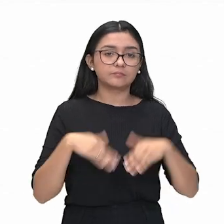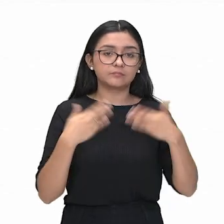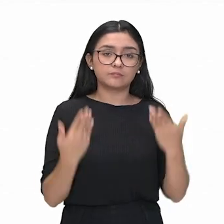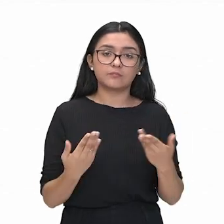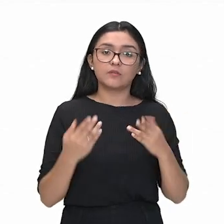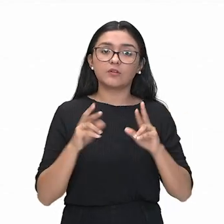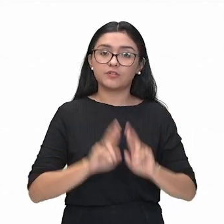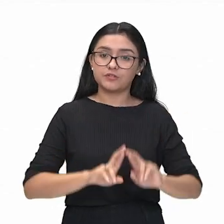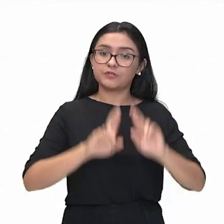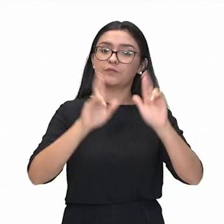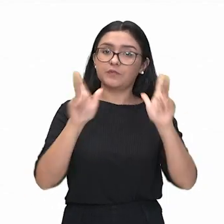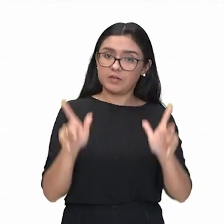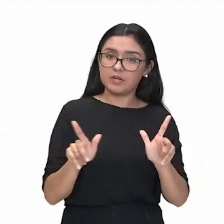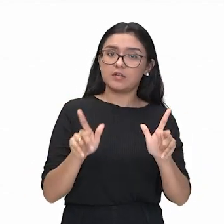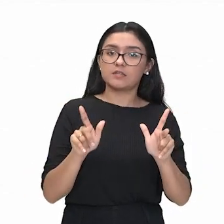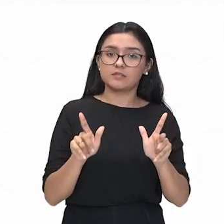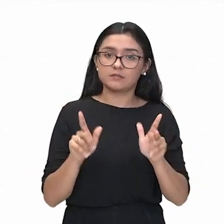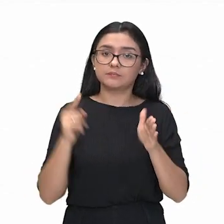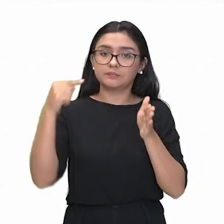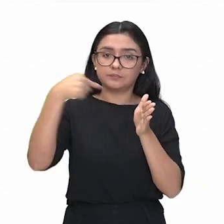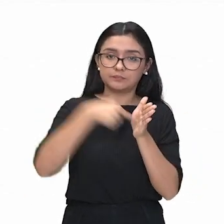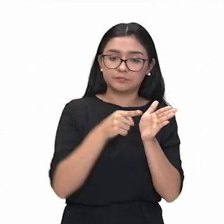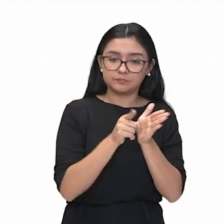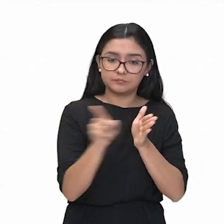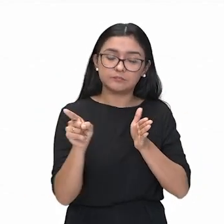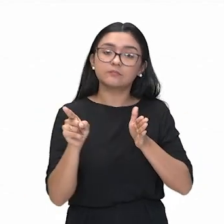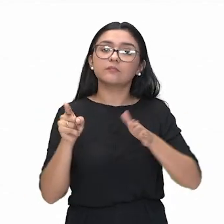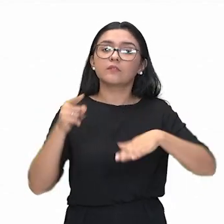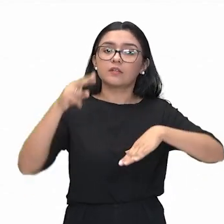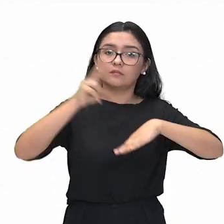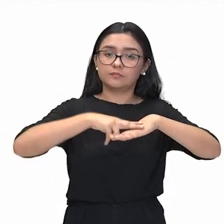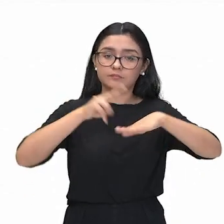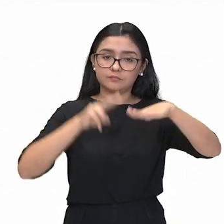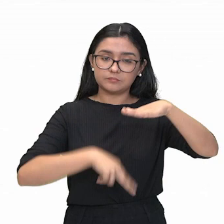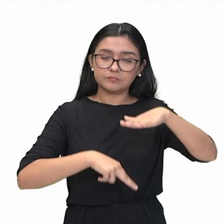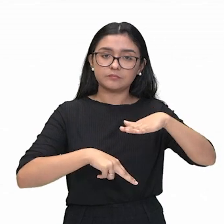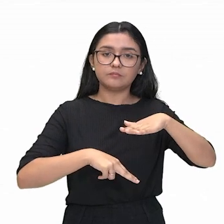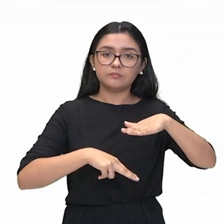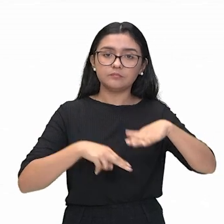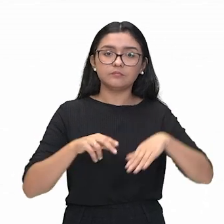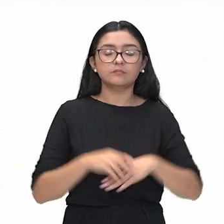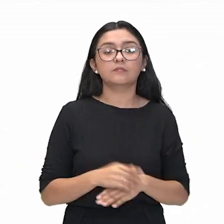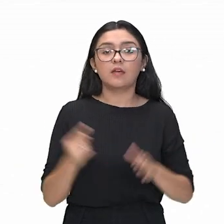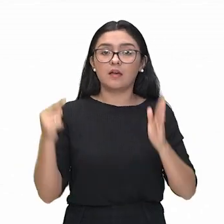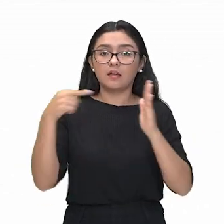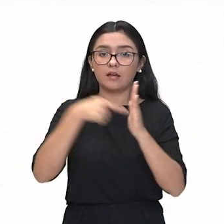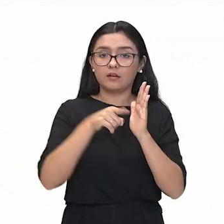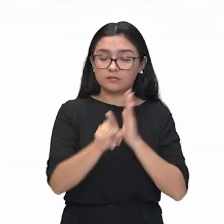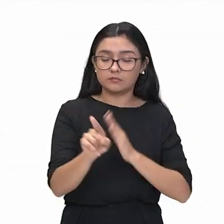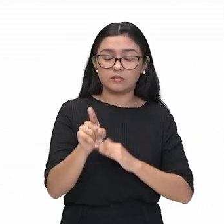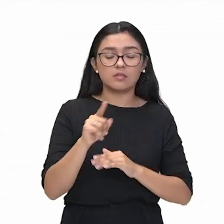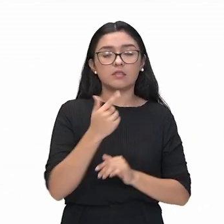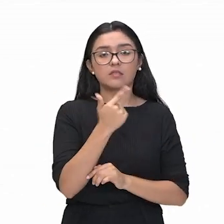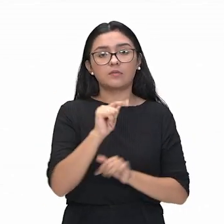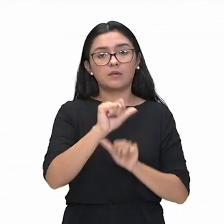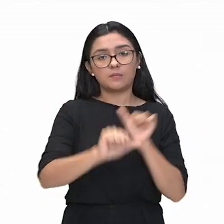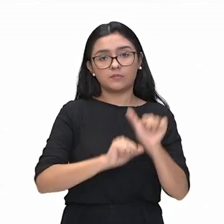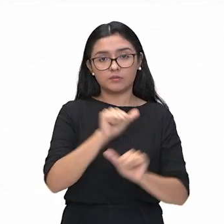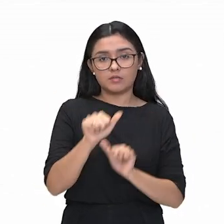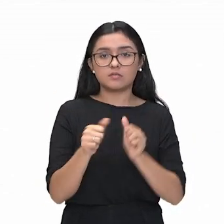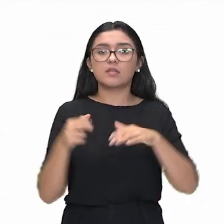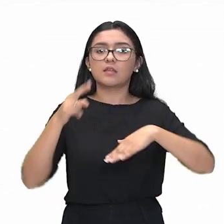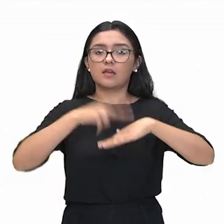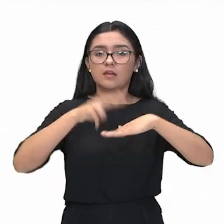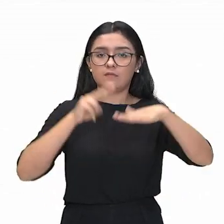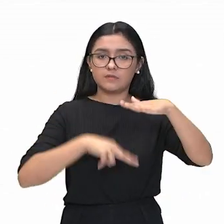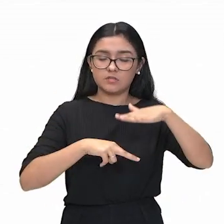para refração é essa, tá? A reflexão não há mudança aí de meio e na refração há sim uma mudança de meio. E